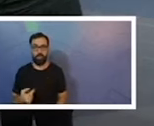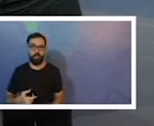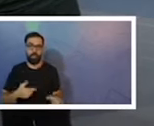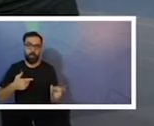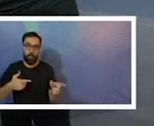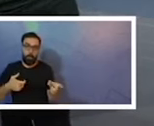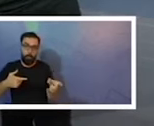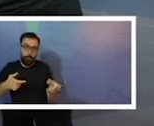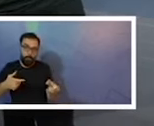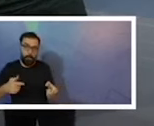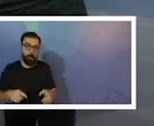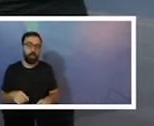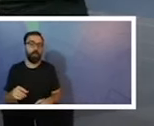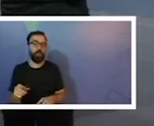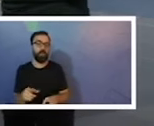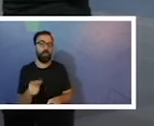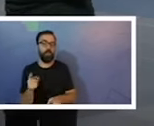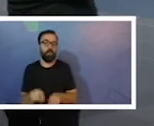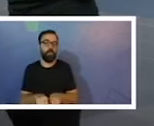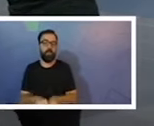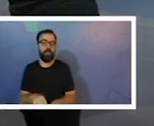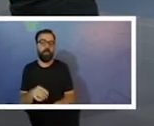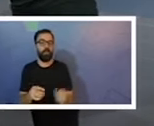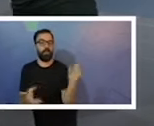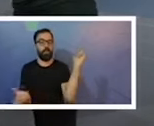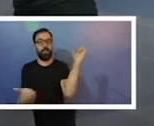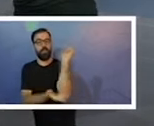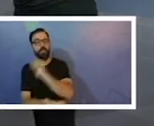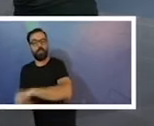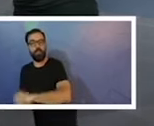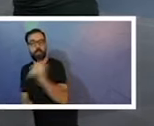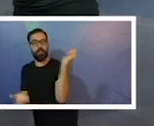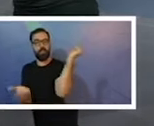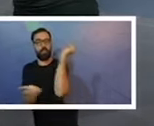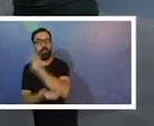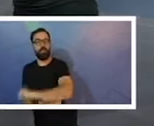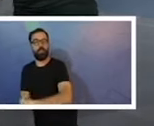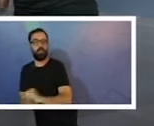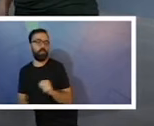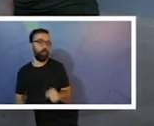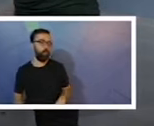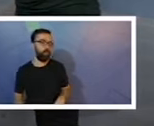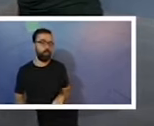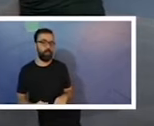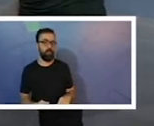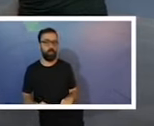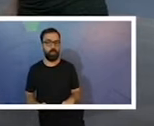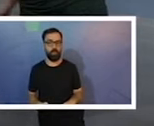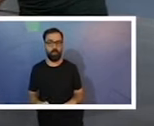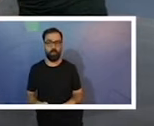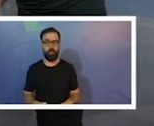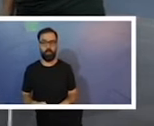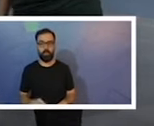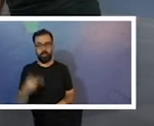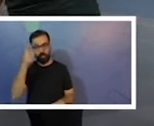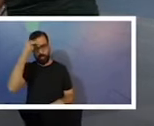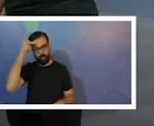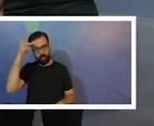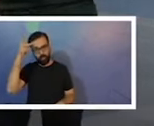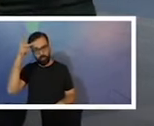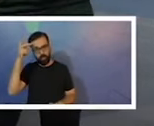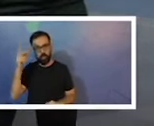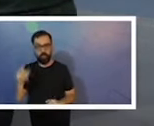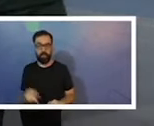que fazem a caça ilegal. Você acha que o homem tem contribuído para o desequilíbrio nas